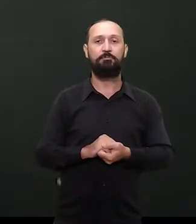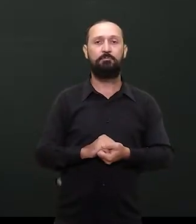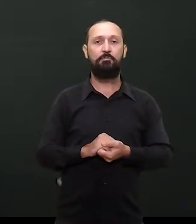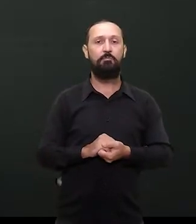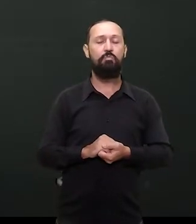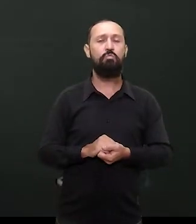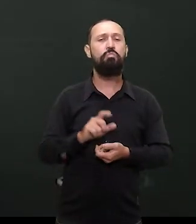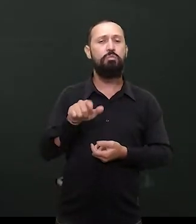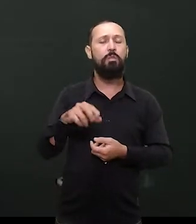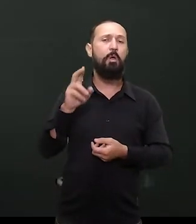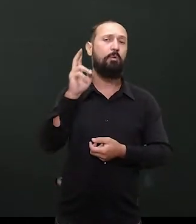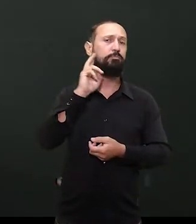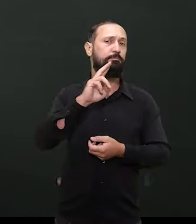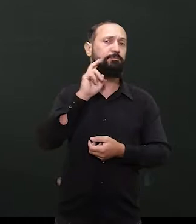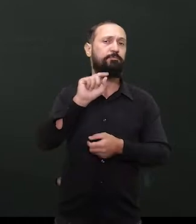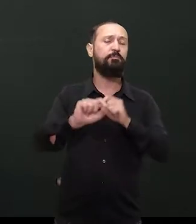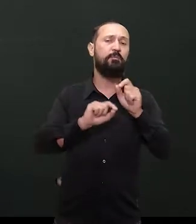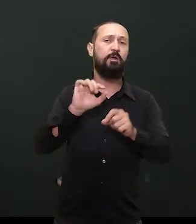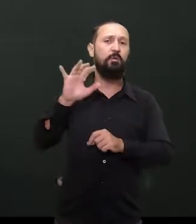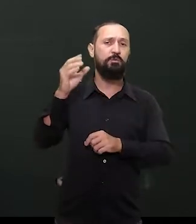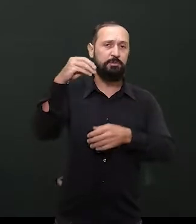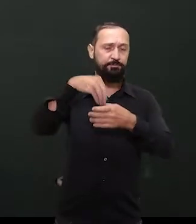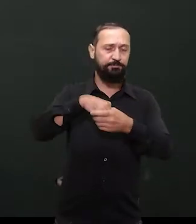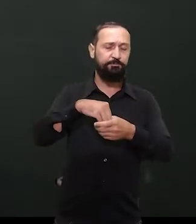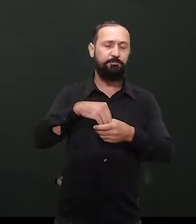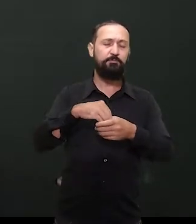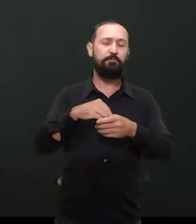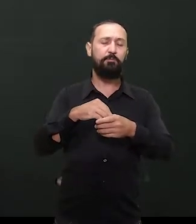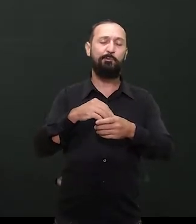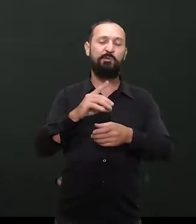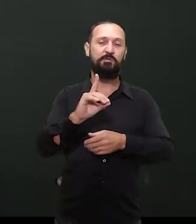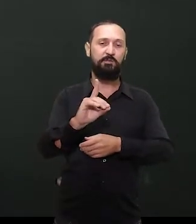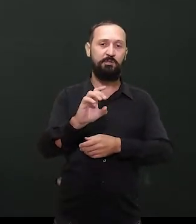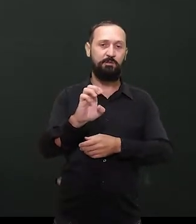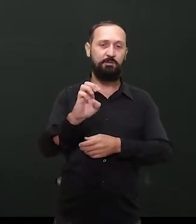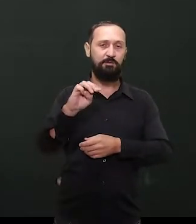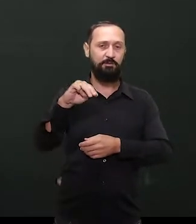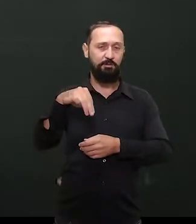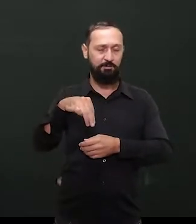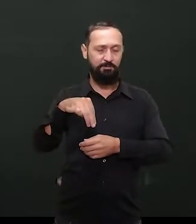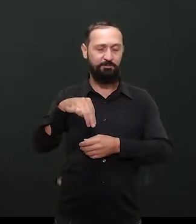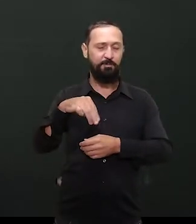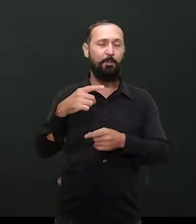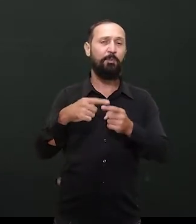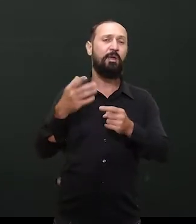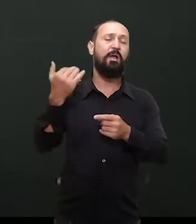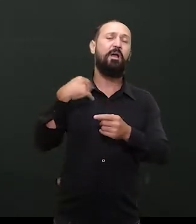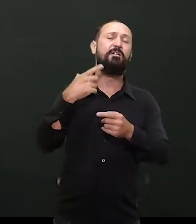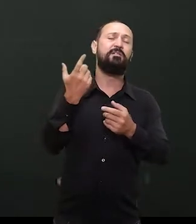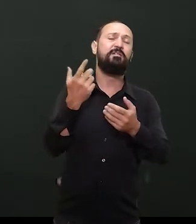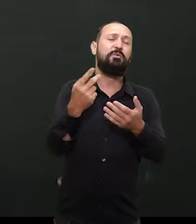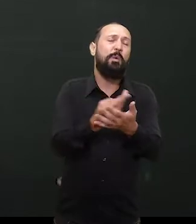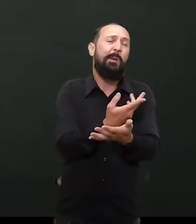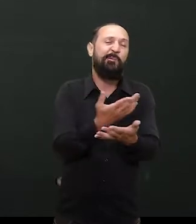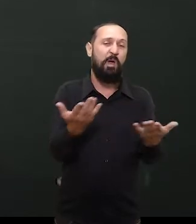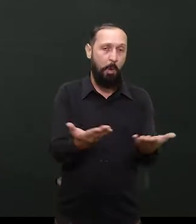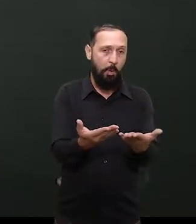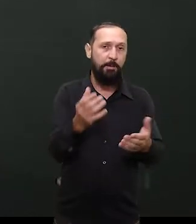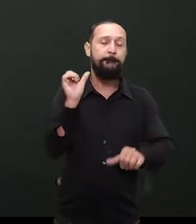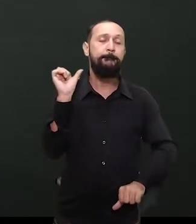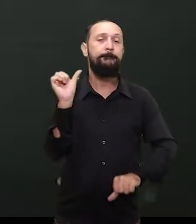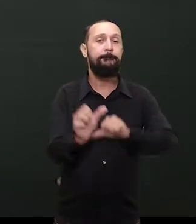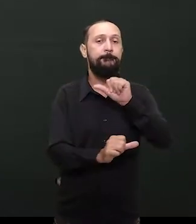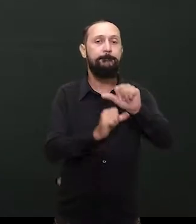é é muito comum essas ocorrências na deam Como eu disse que antes eram tificados como contravenção